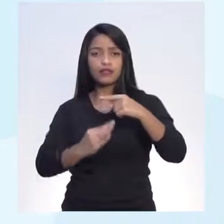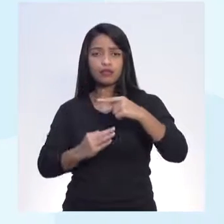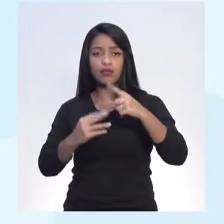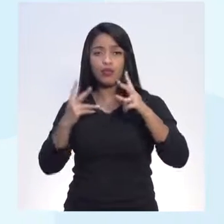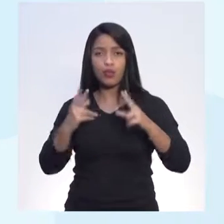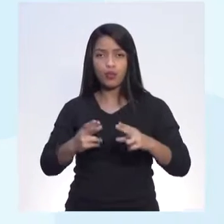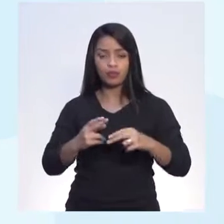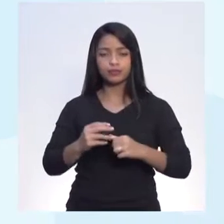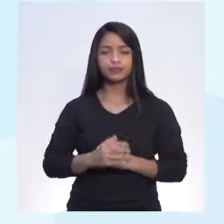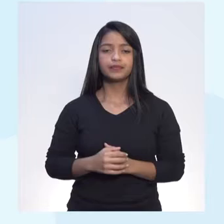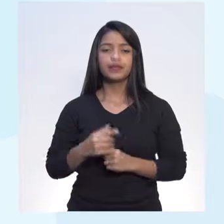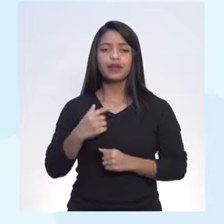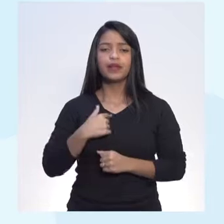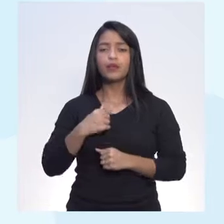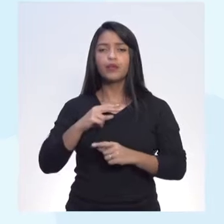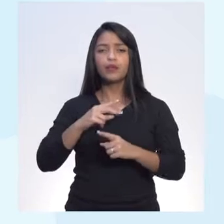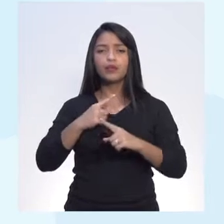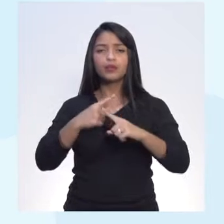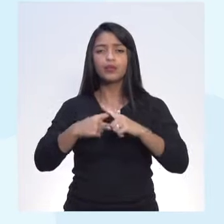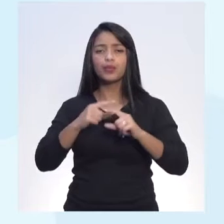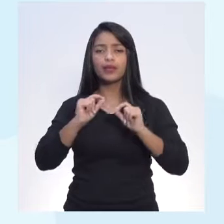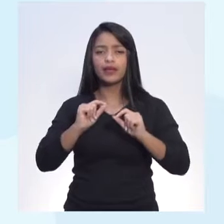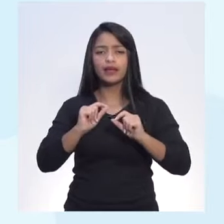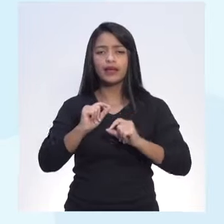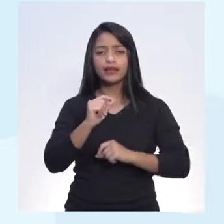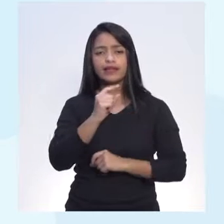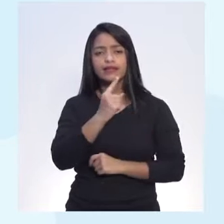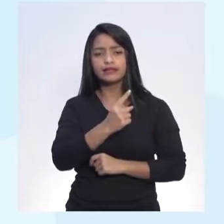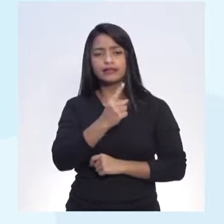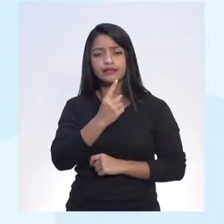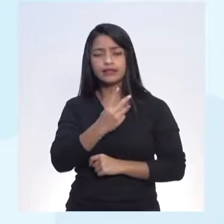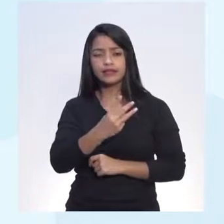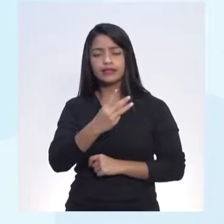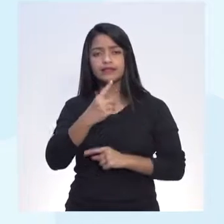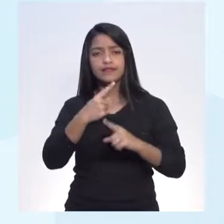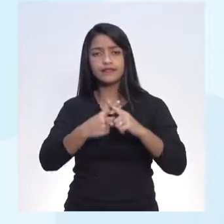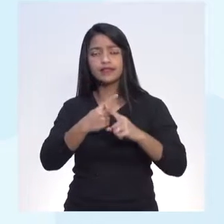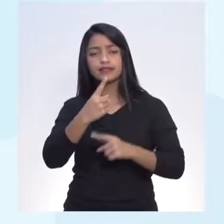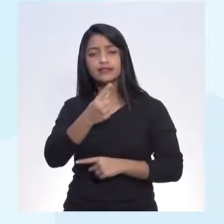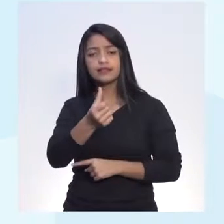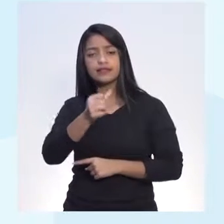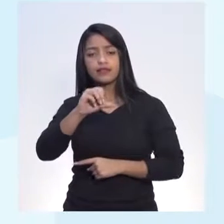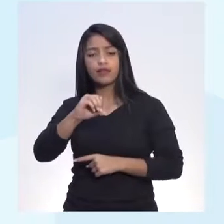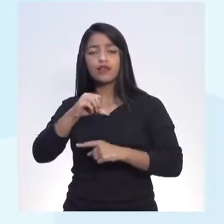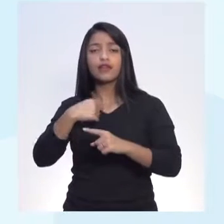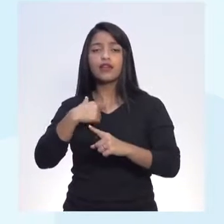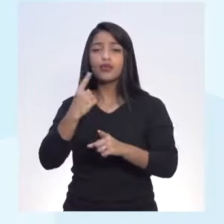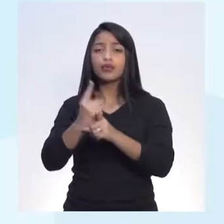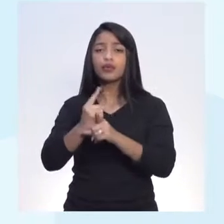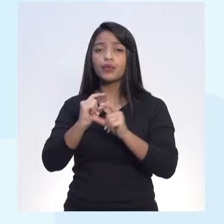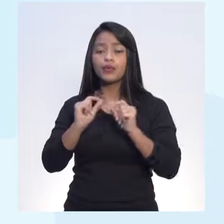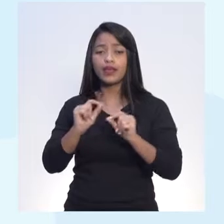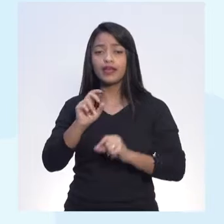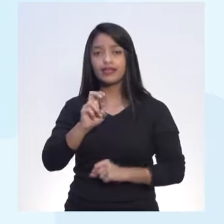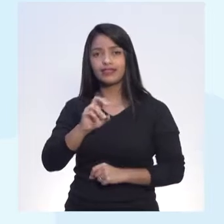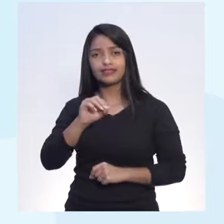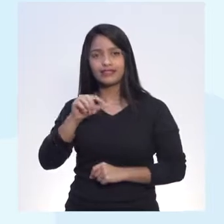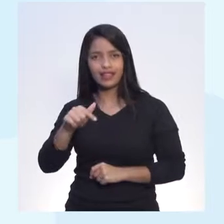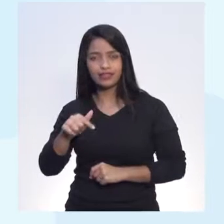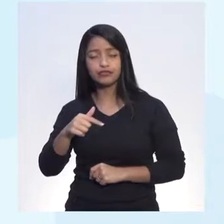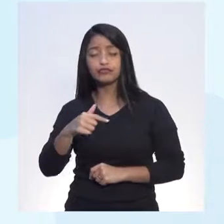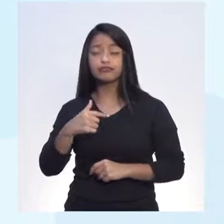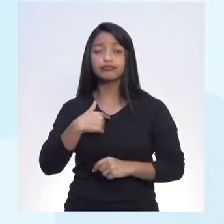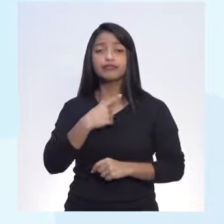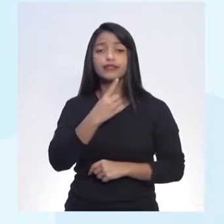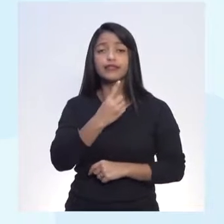3 e achei 507. Dividido por 9. E aí eu tenho 13 dividido por 507